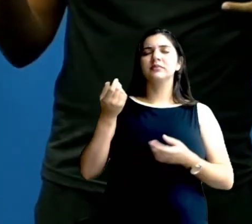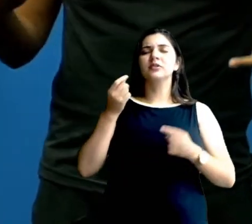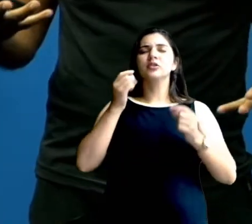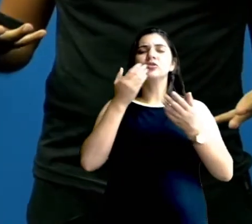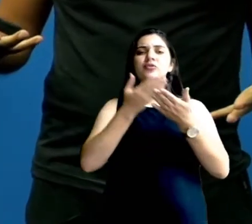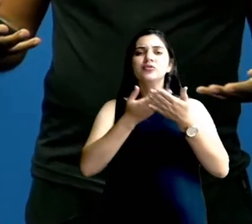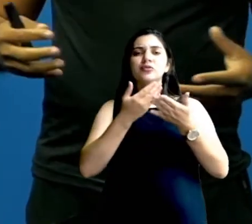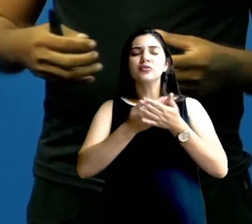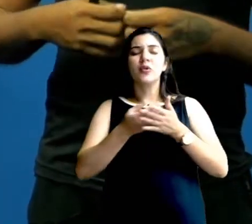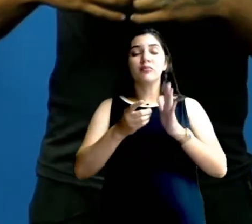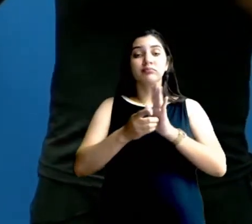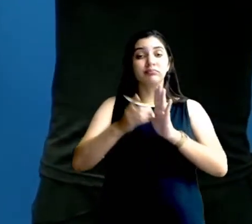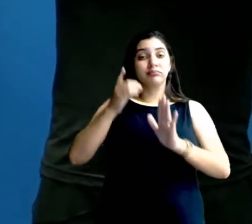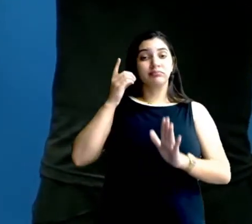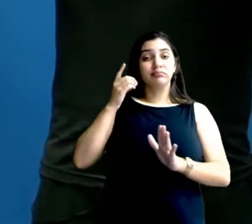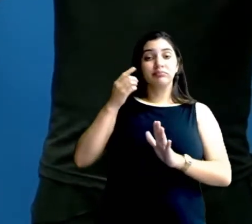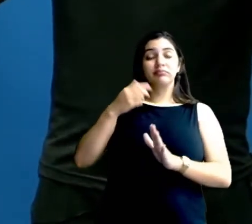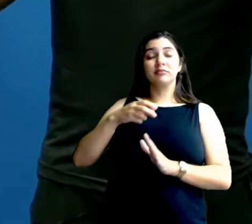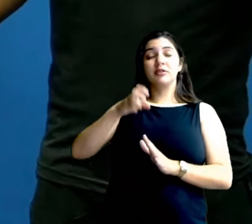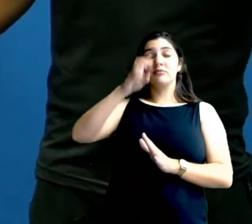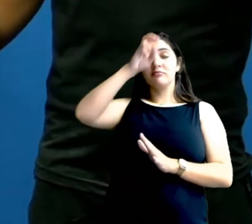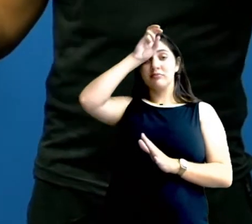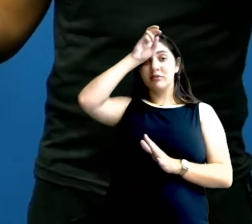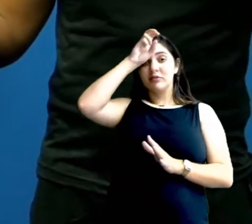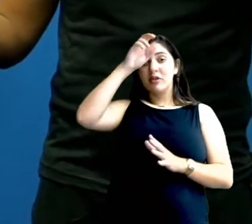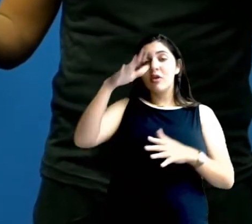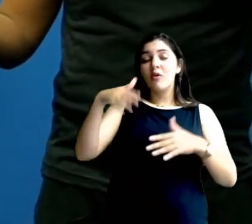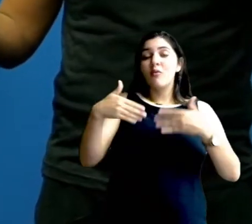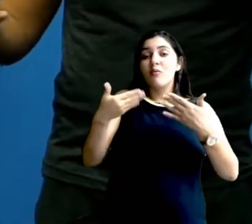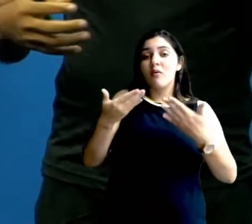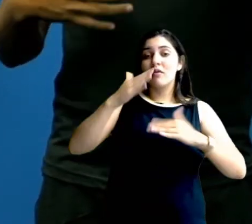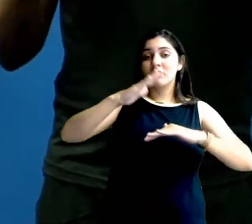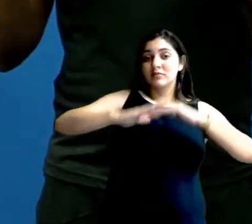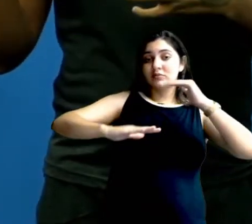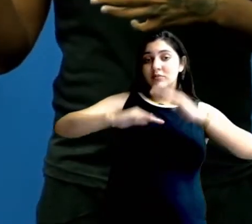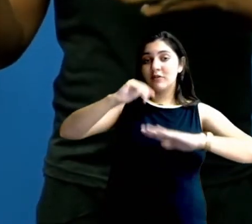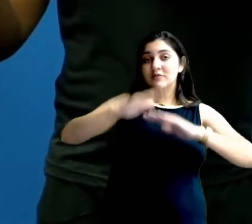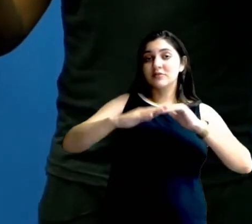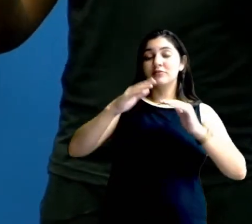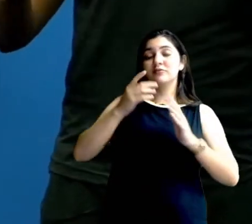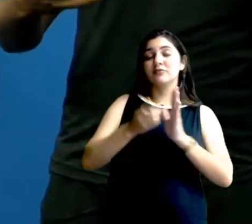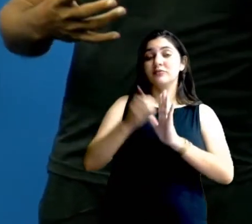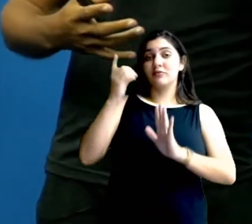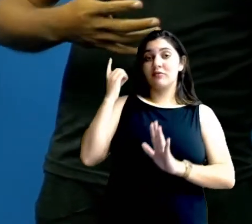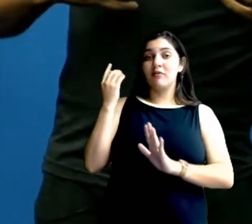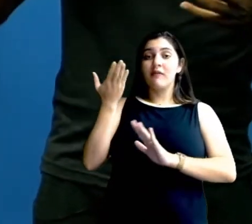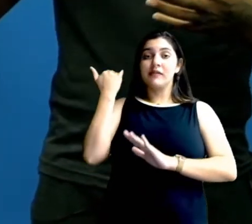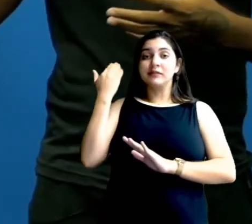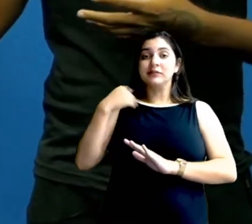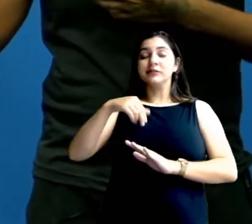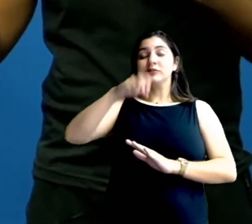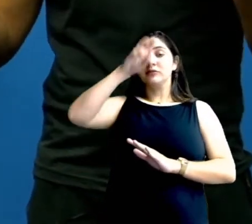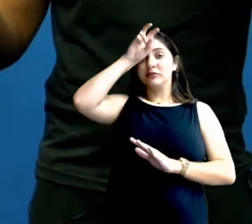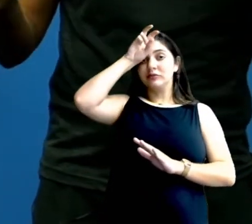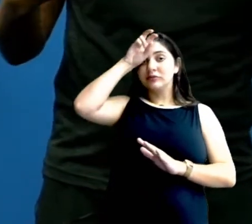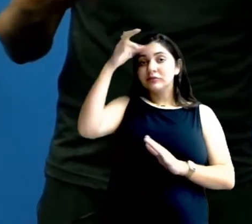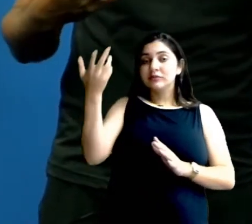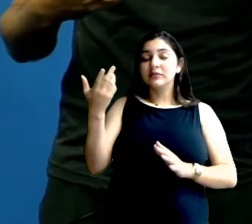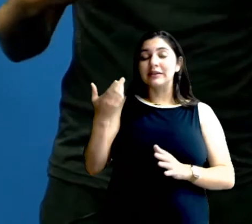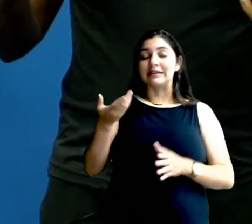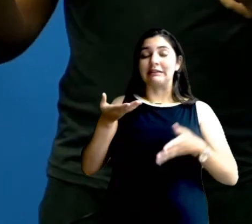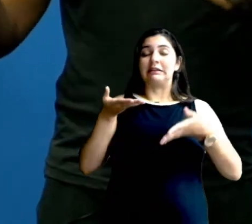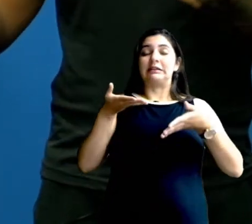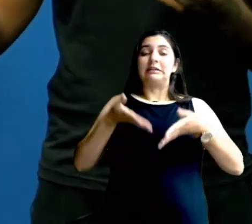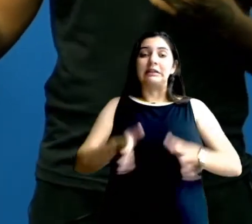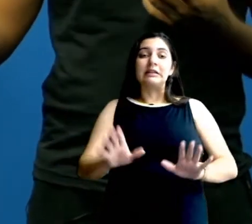no antigo Egito né O que quando eram as profissões que tinham antigo Egito e a gente viu que as próprias mãos elas mais iam de acordo com as